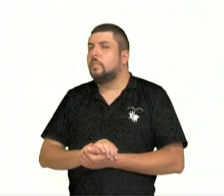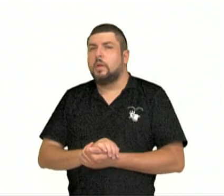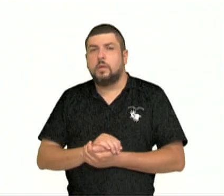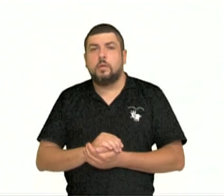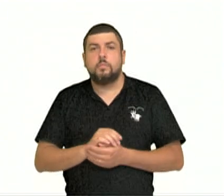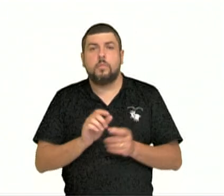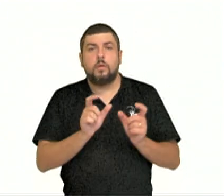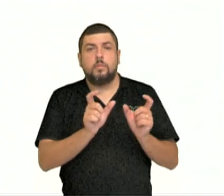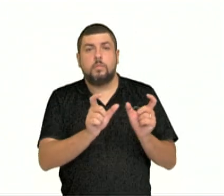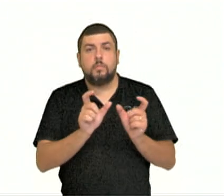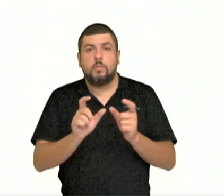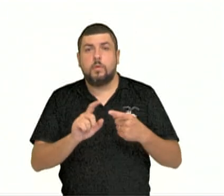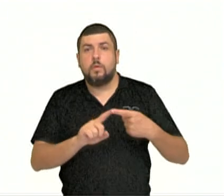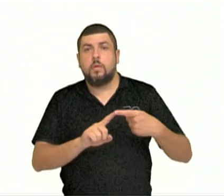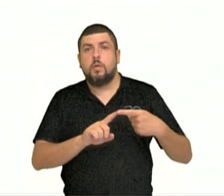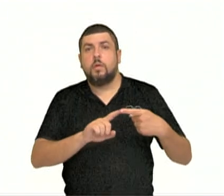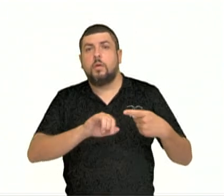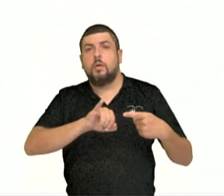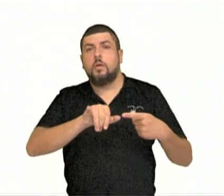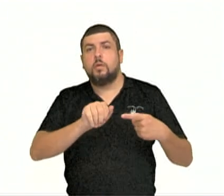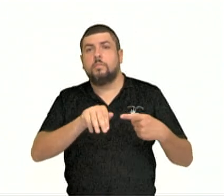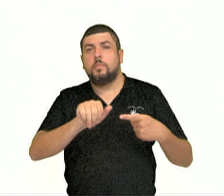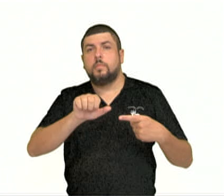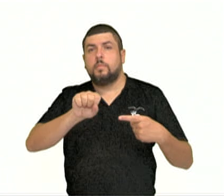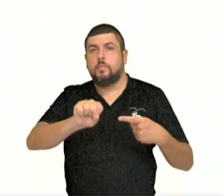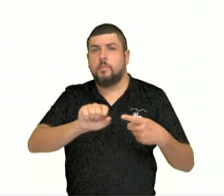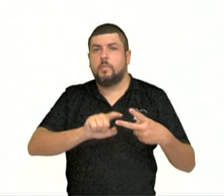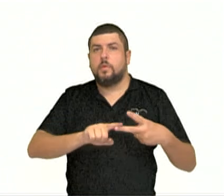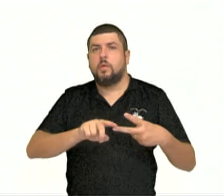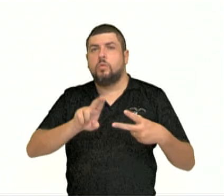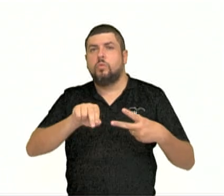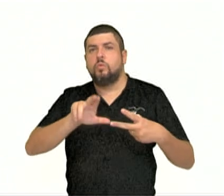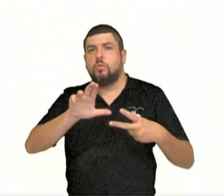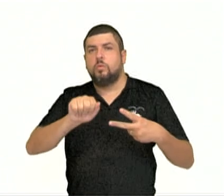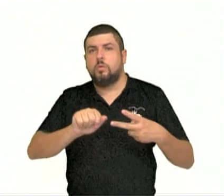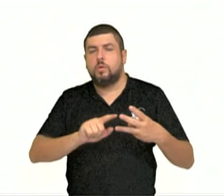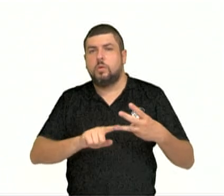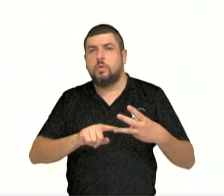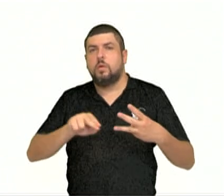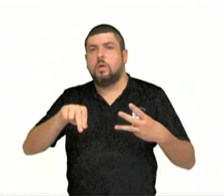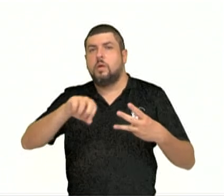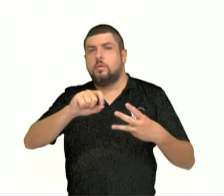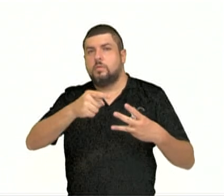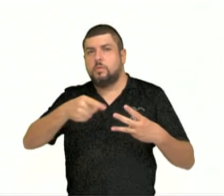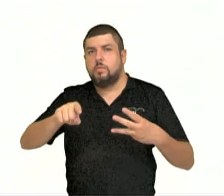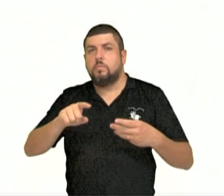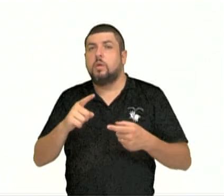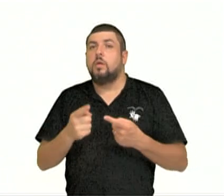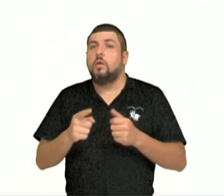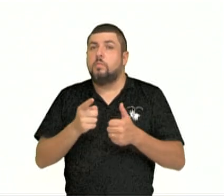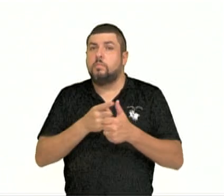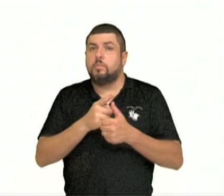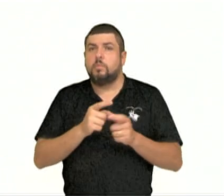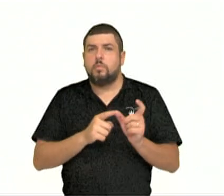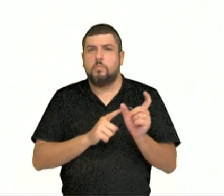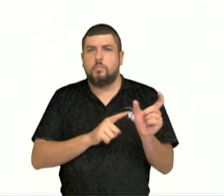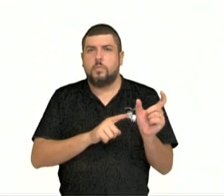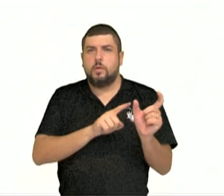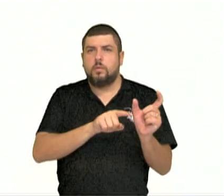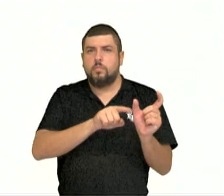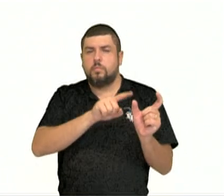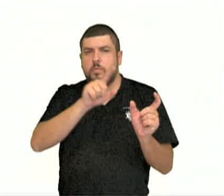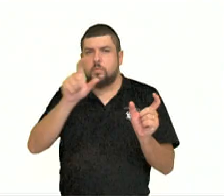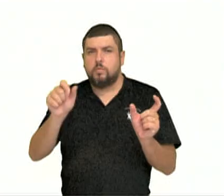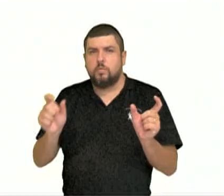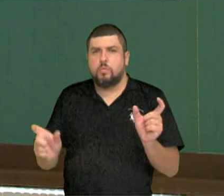jamás, nunca y no son usadas antes del verbo para dar instrucciones em